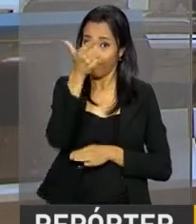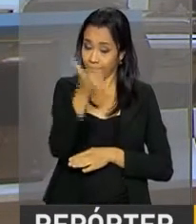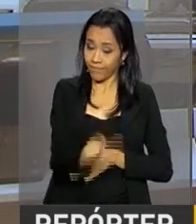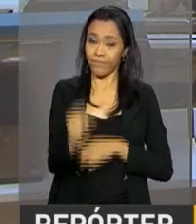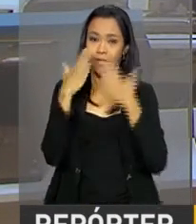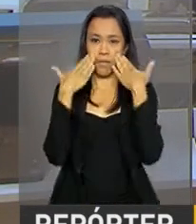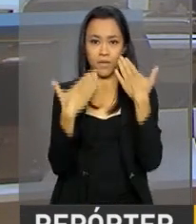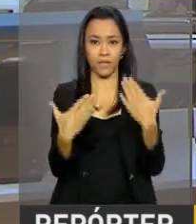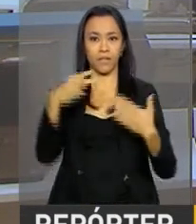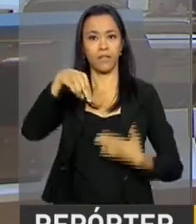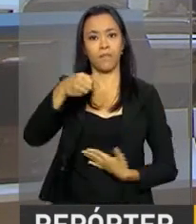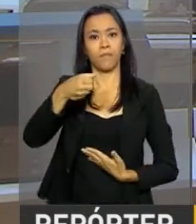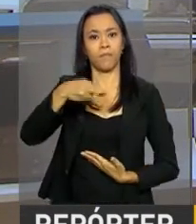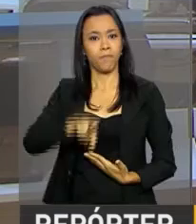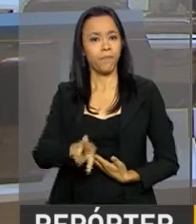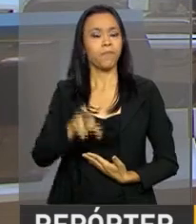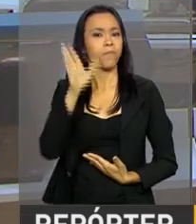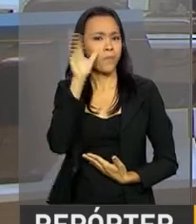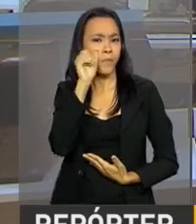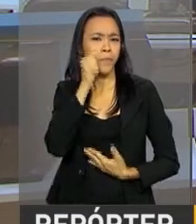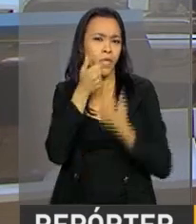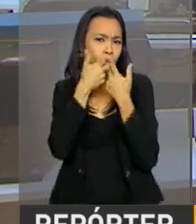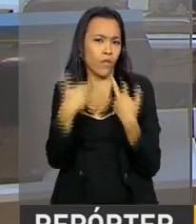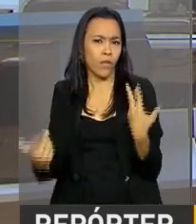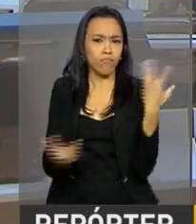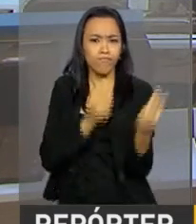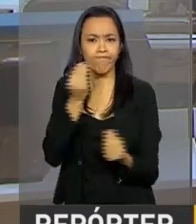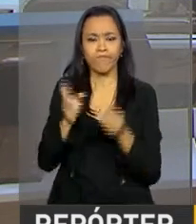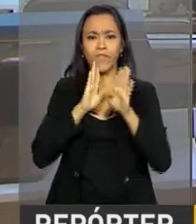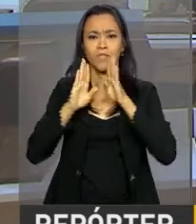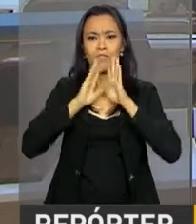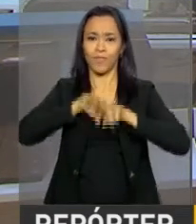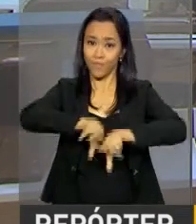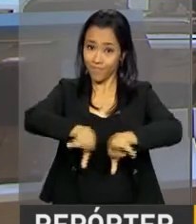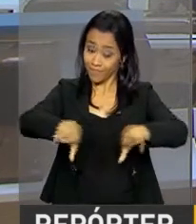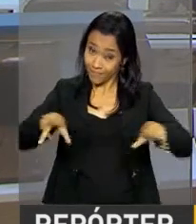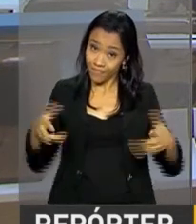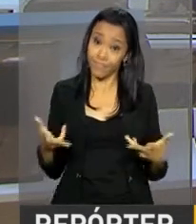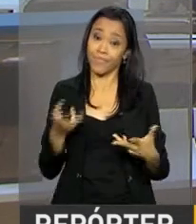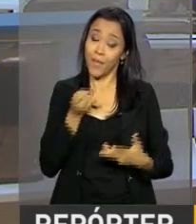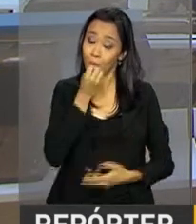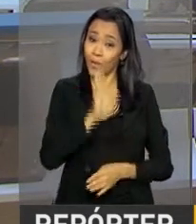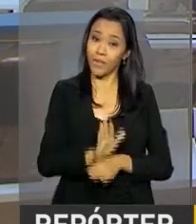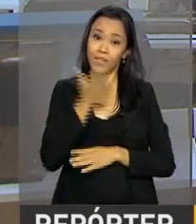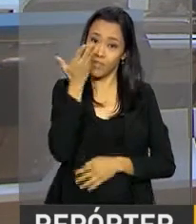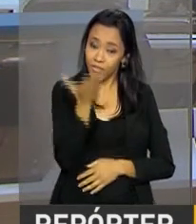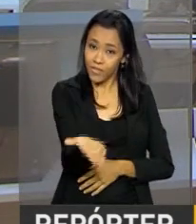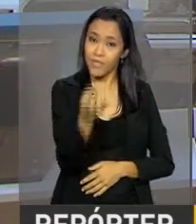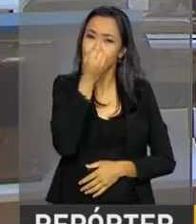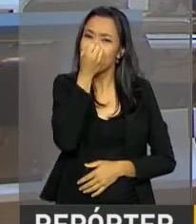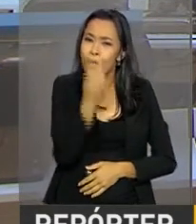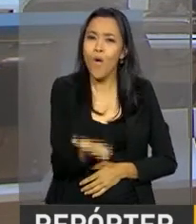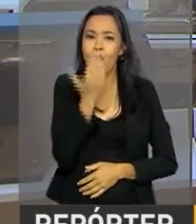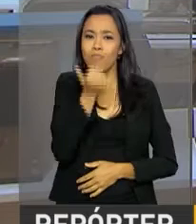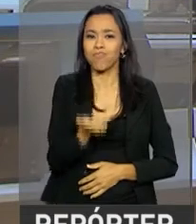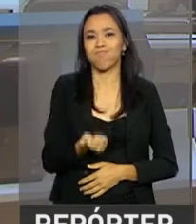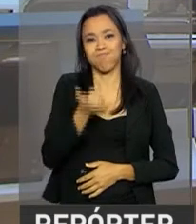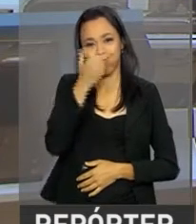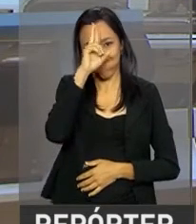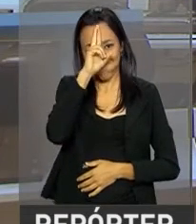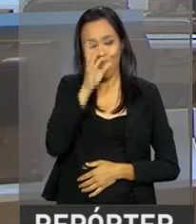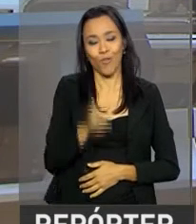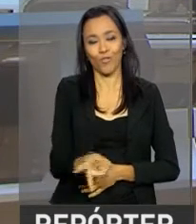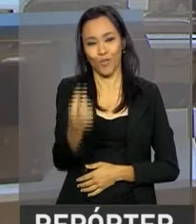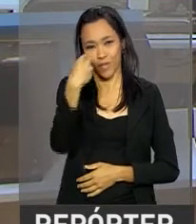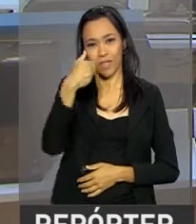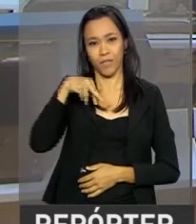do repórter nbr acompanhe também as novidades em nossas redes sociais uma boa tarde pra você um bom almoço e continue com